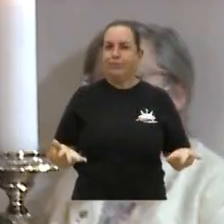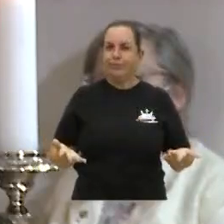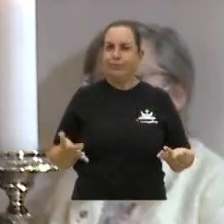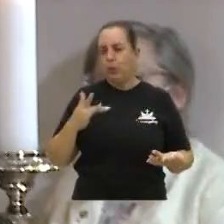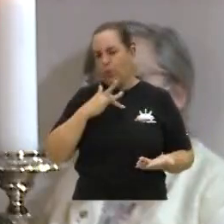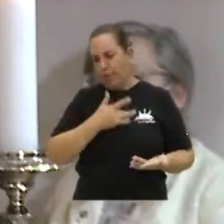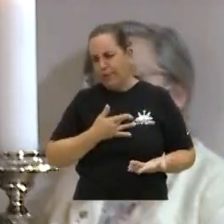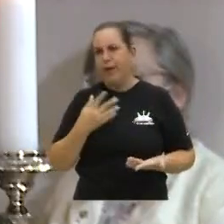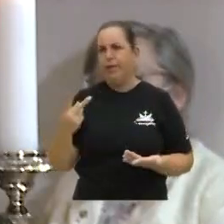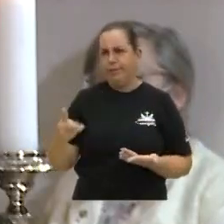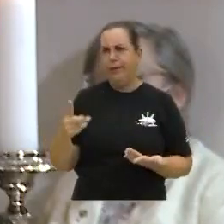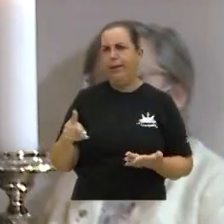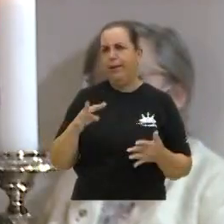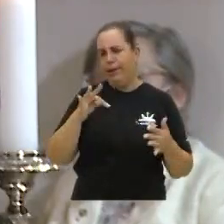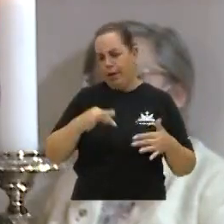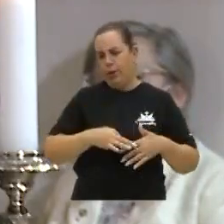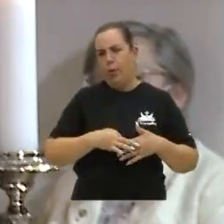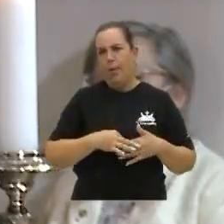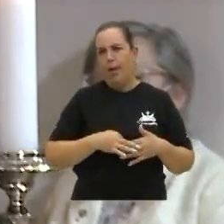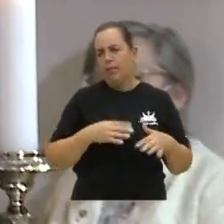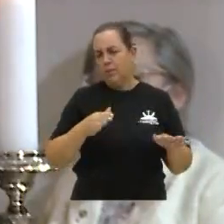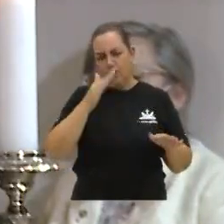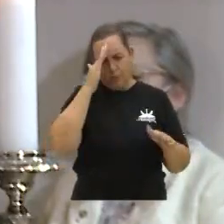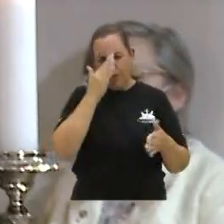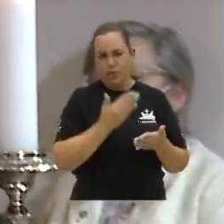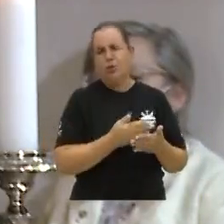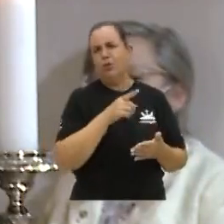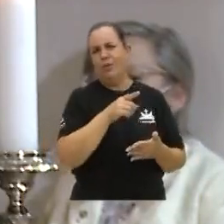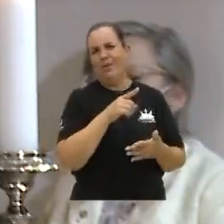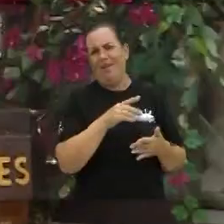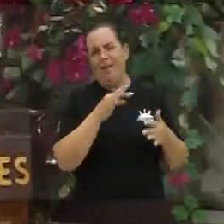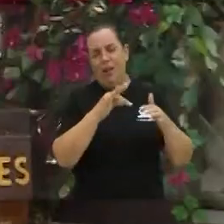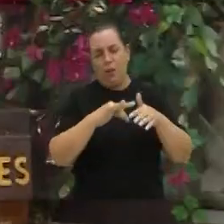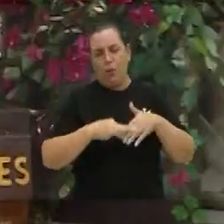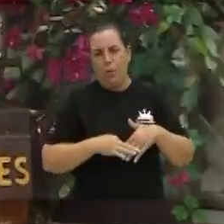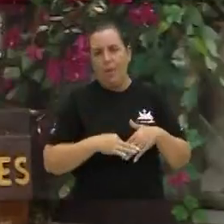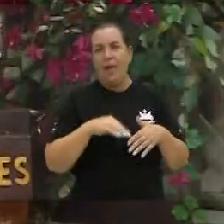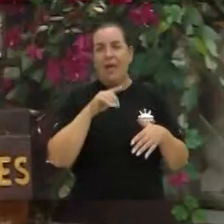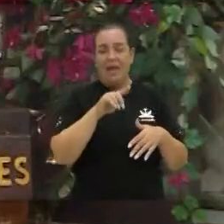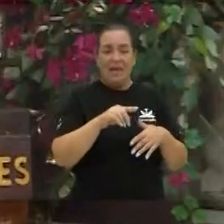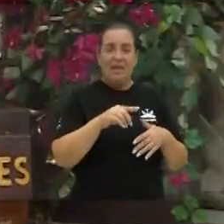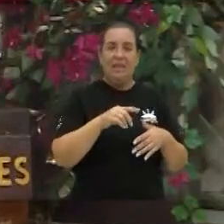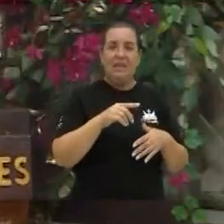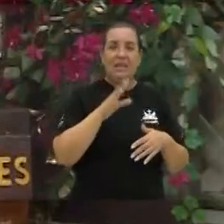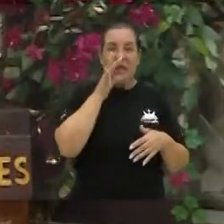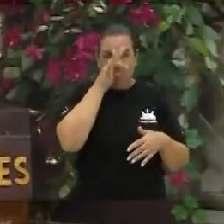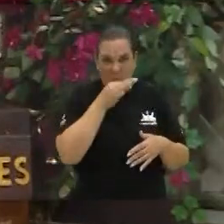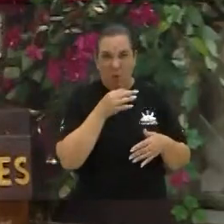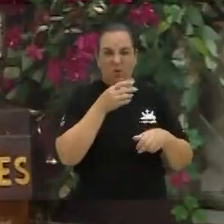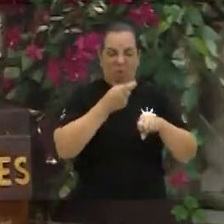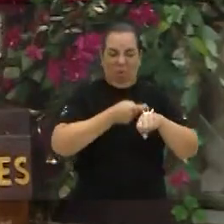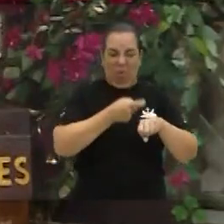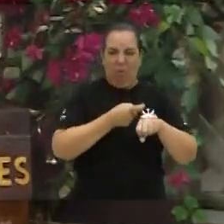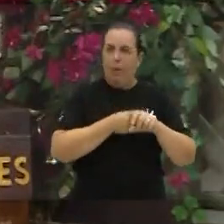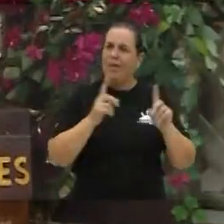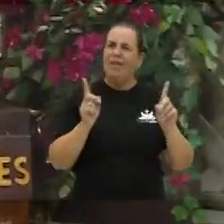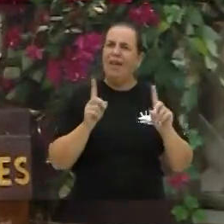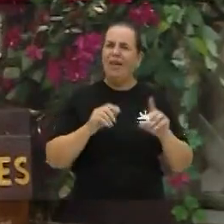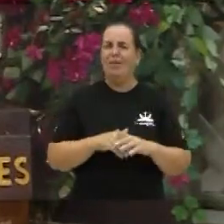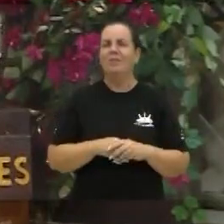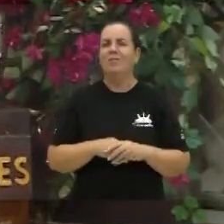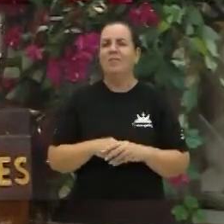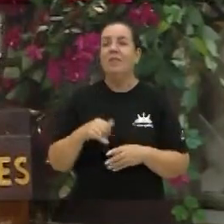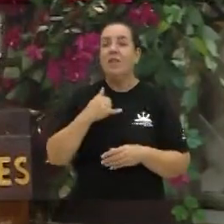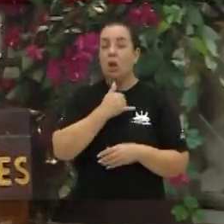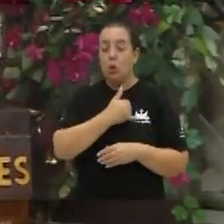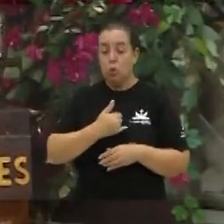Coitado de Tomé, não creio que Tomé tenha sido tão turrão. João o escolheu para